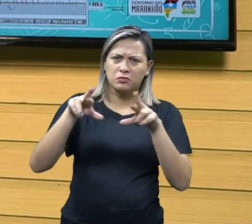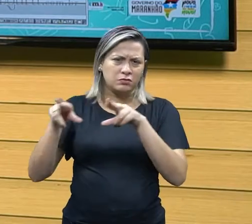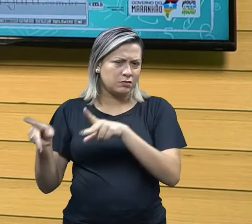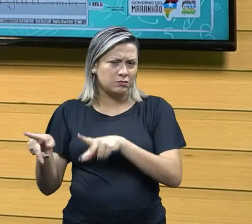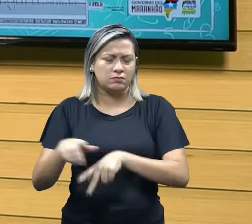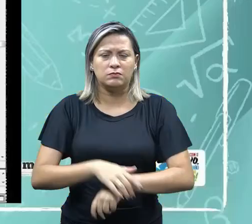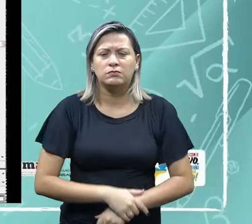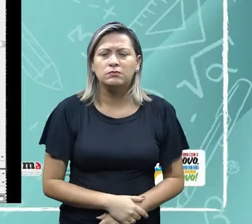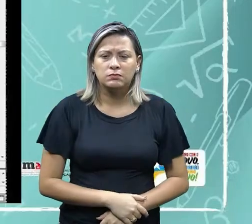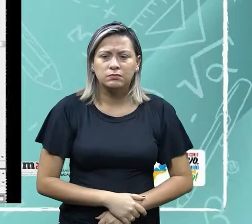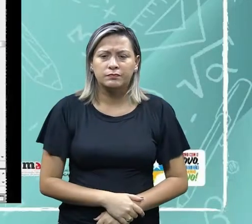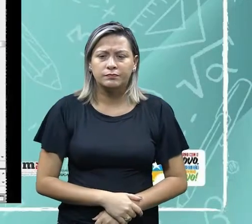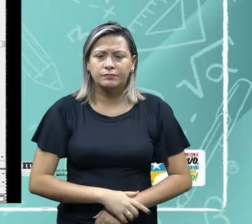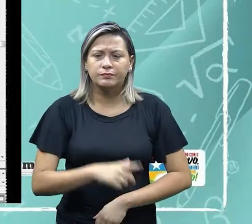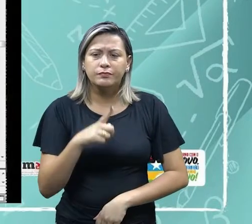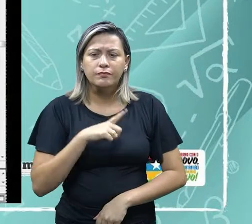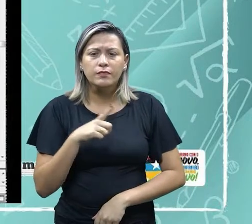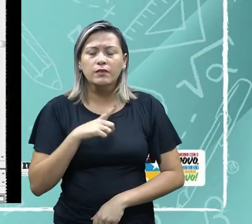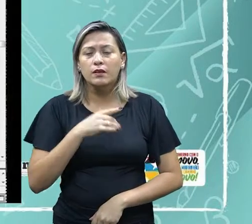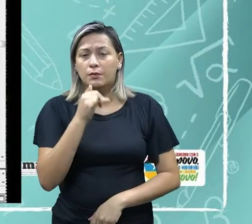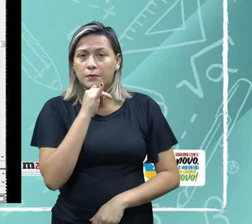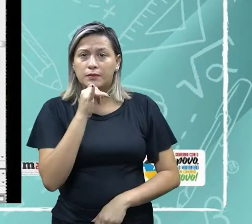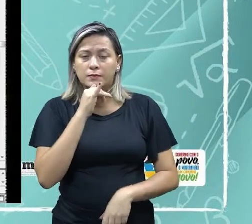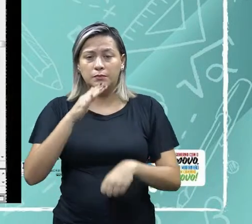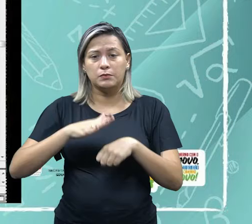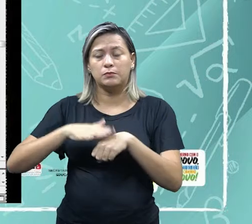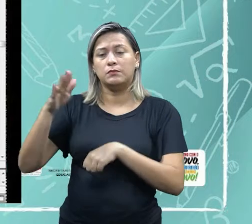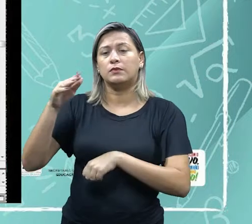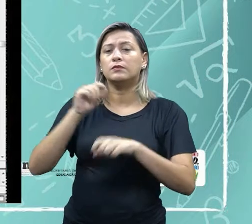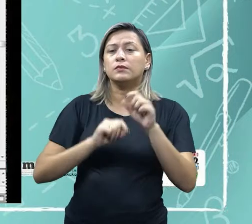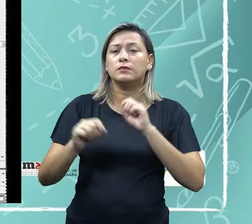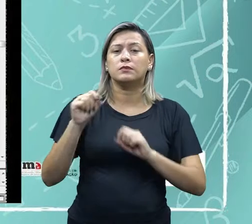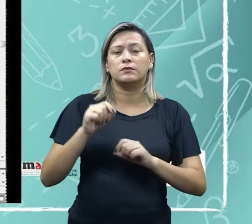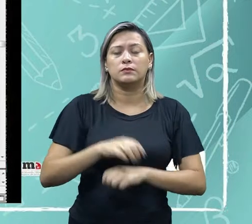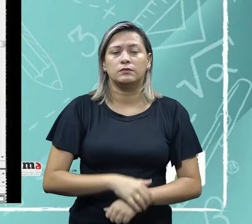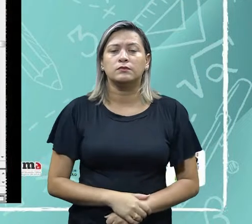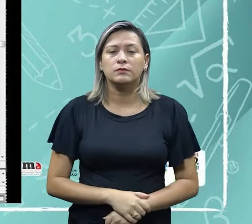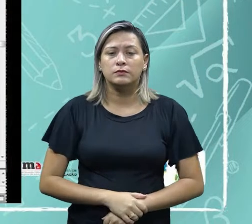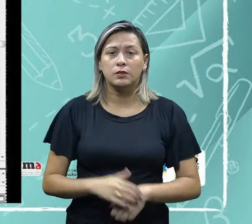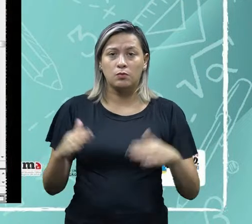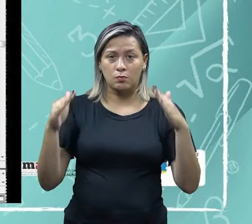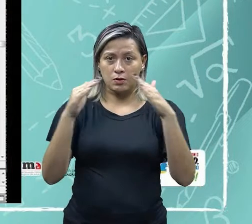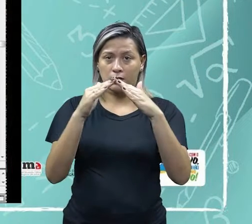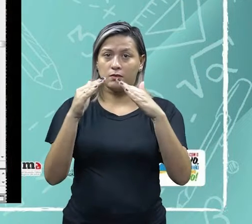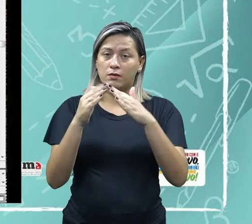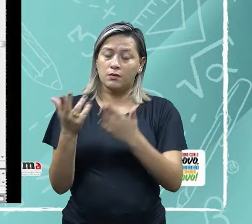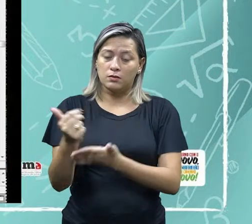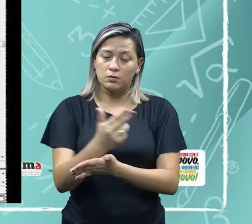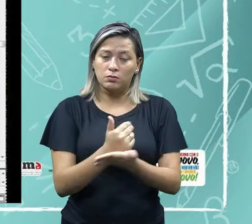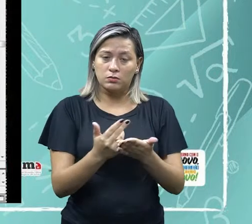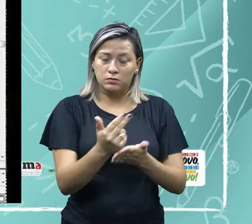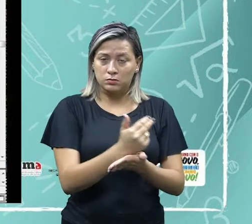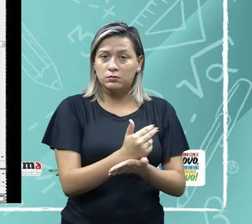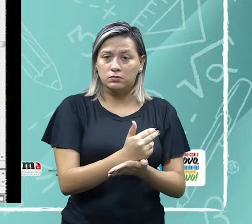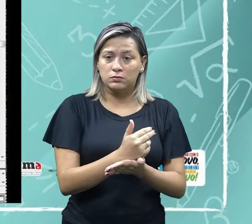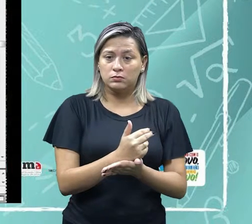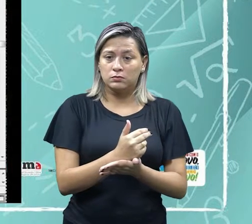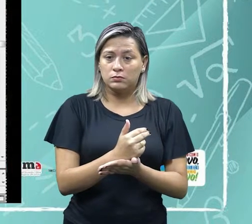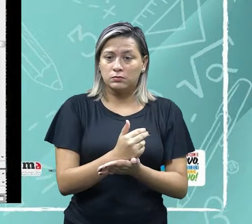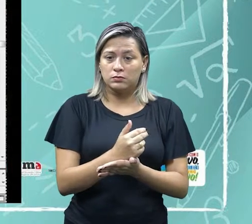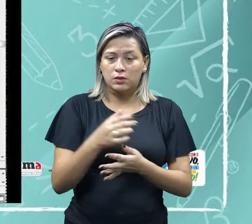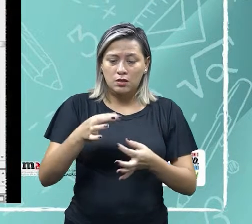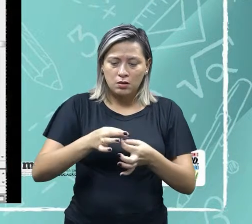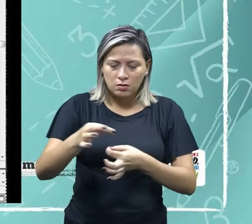ângulos de visualização. Aqui nós temos mais um exemplo, só que agora de uma uma planta baixa de uma casa e aqui